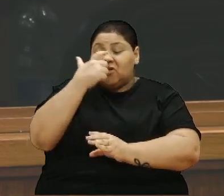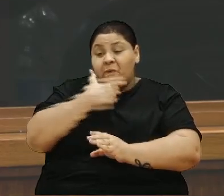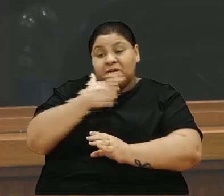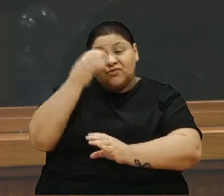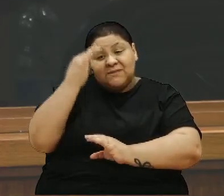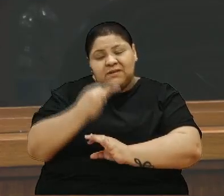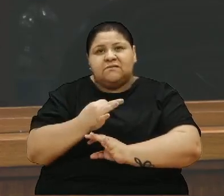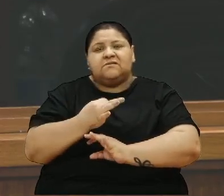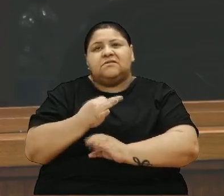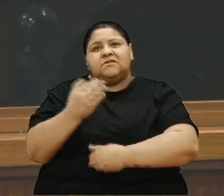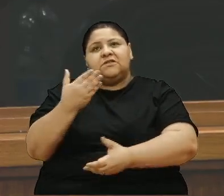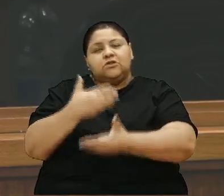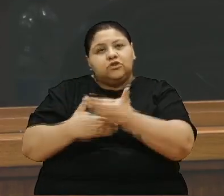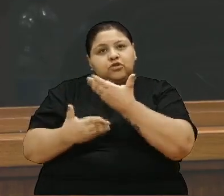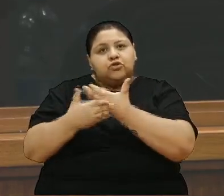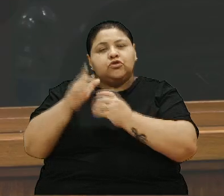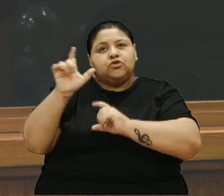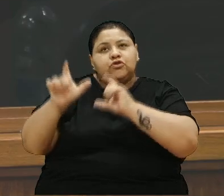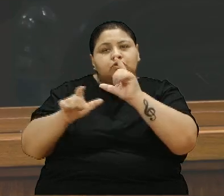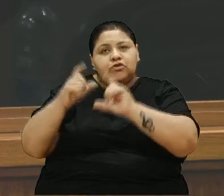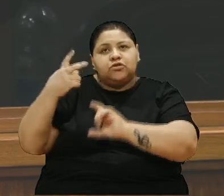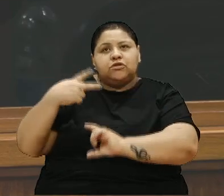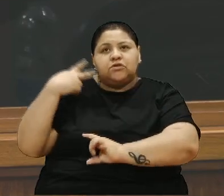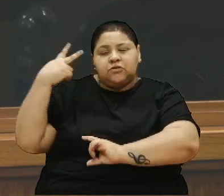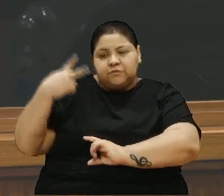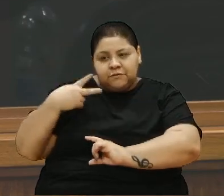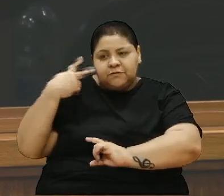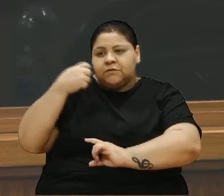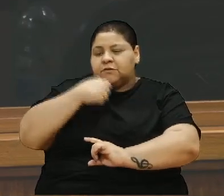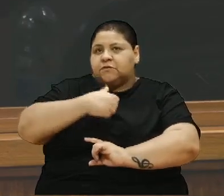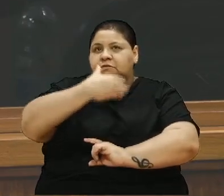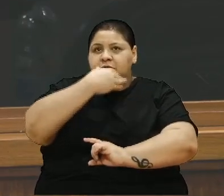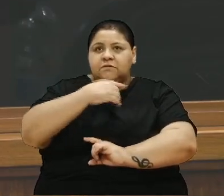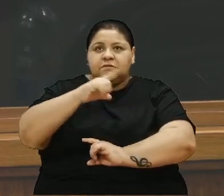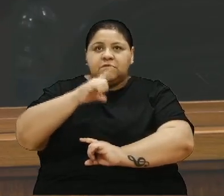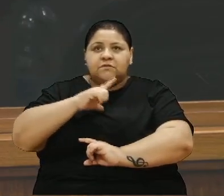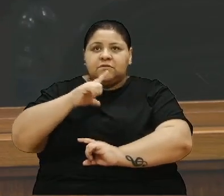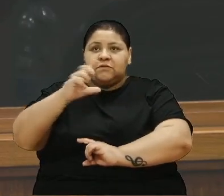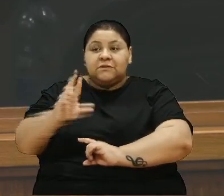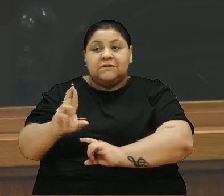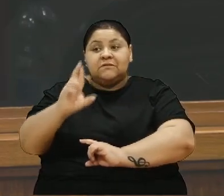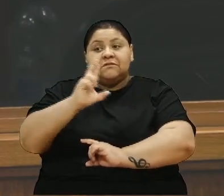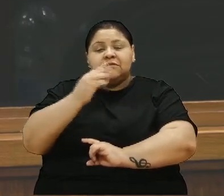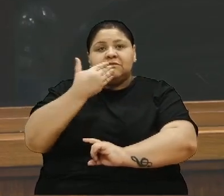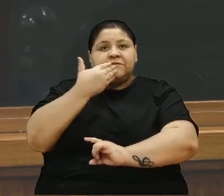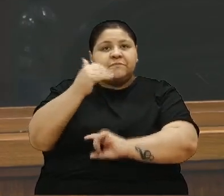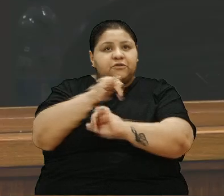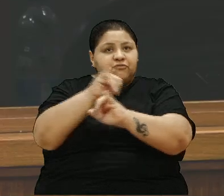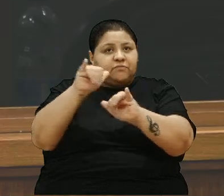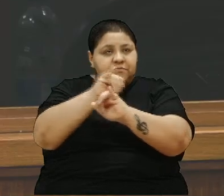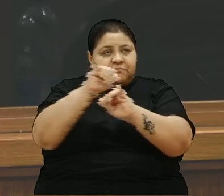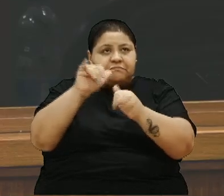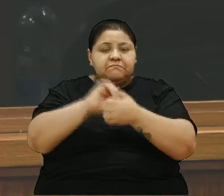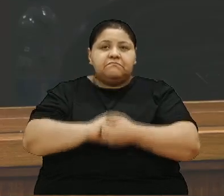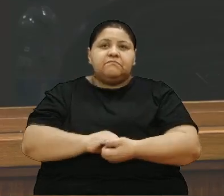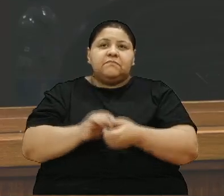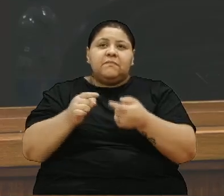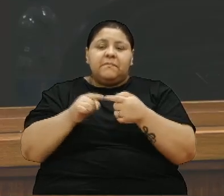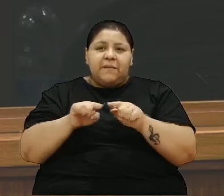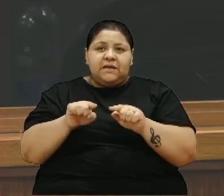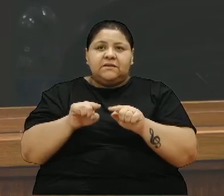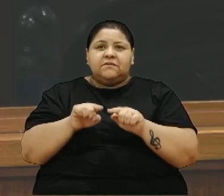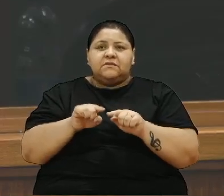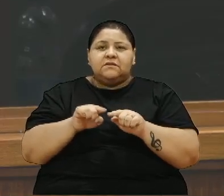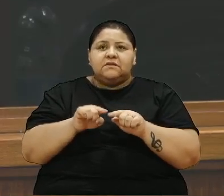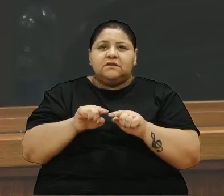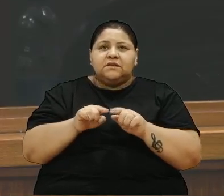justo que todas as pessoas, todos os vereadores e vereadoras tenham o retorno desse pedido de informação. Mas eu já queria,